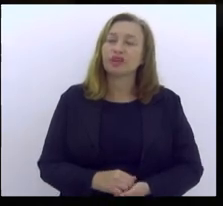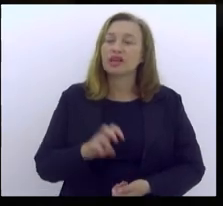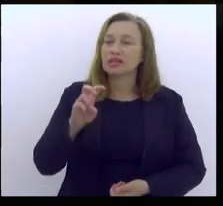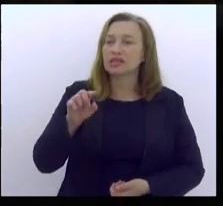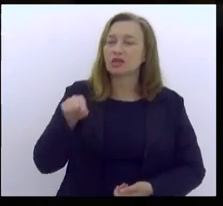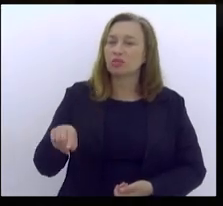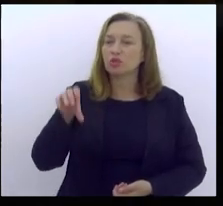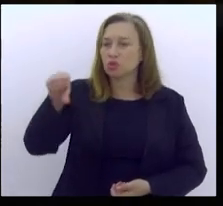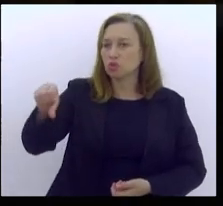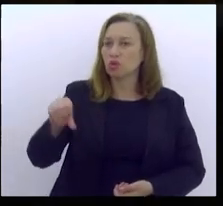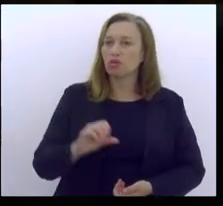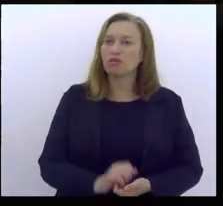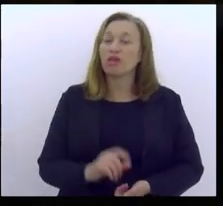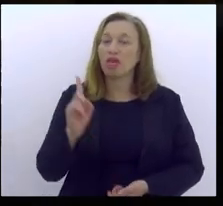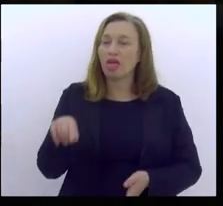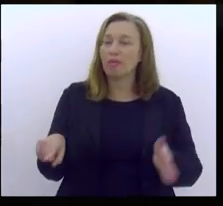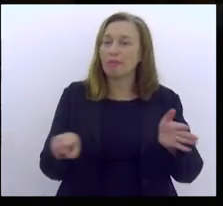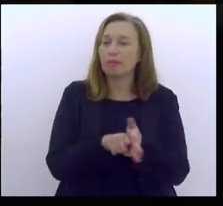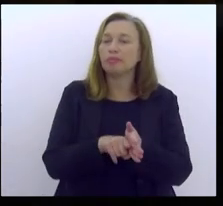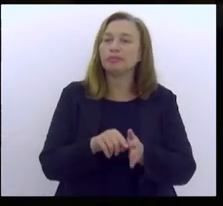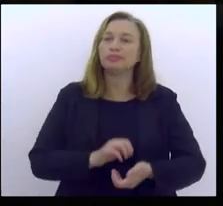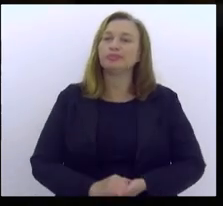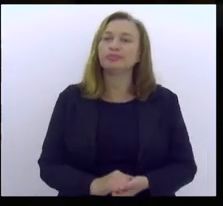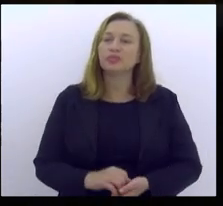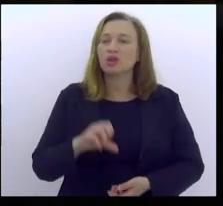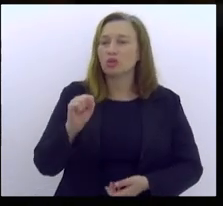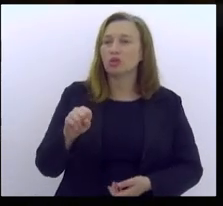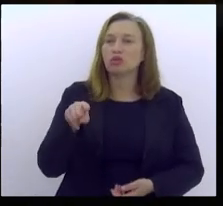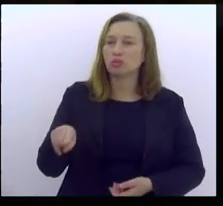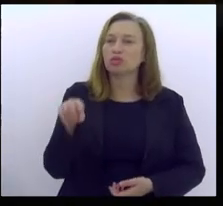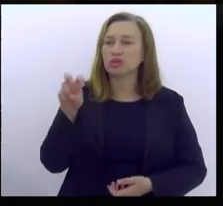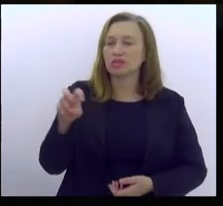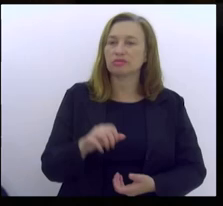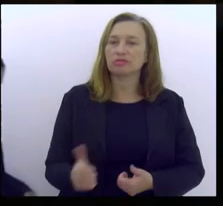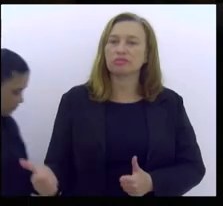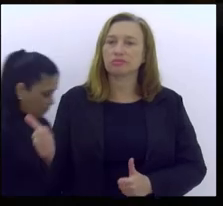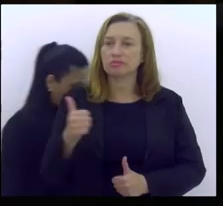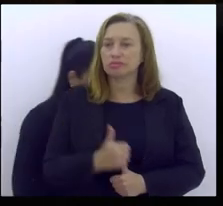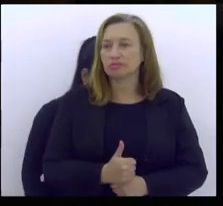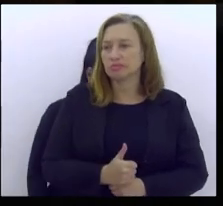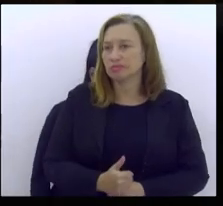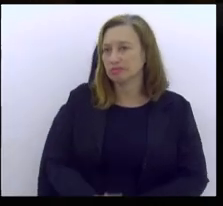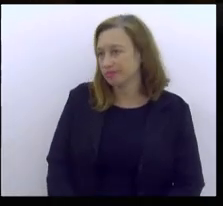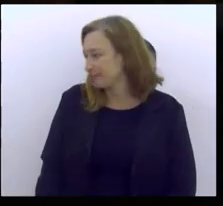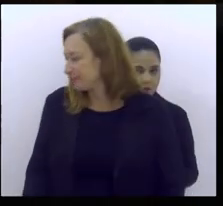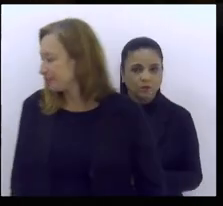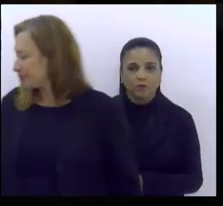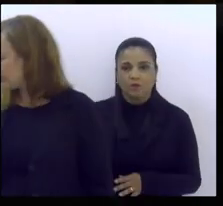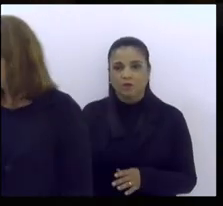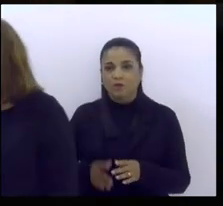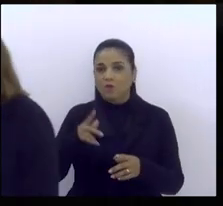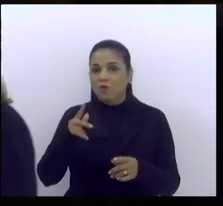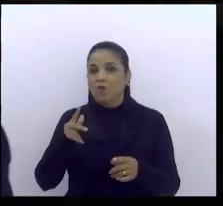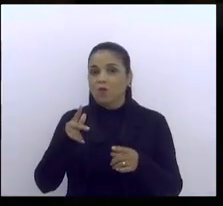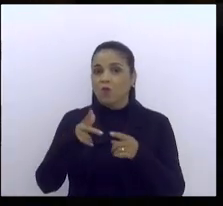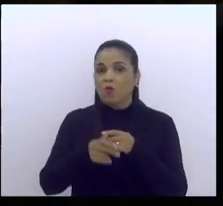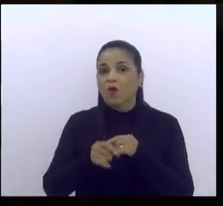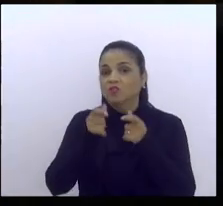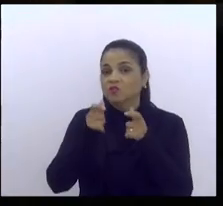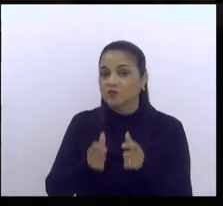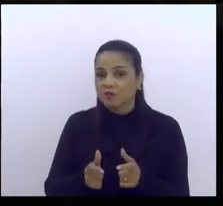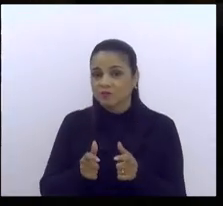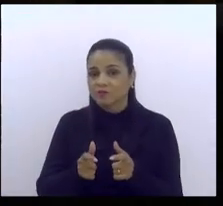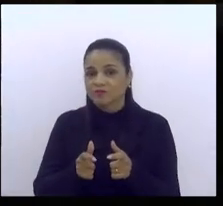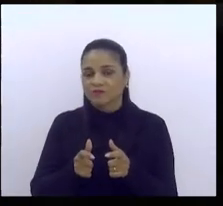5,9 ainda é menor que 8,5. O corte seguinte é onde é?